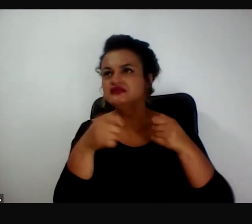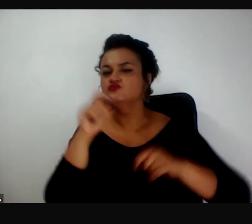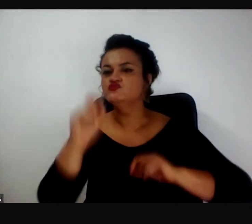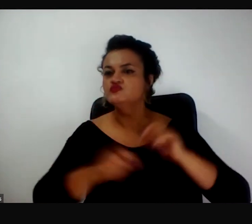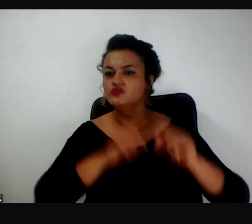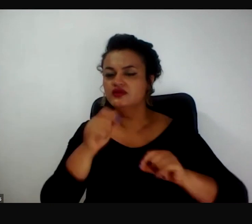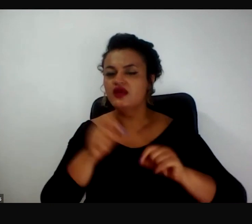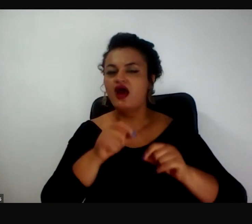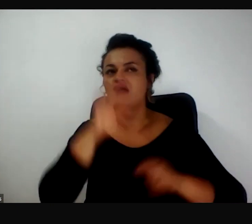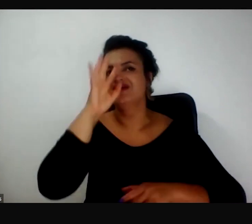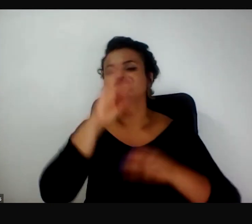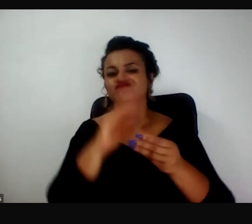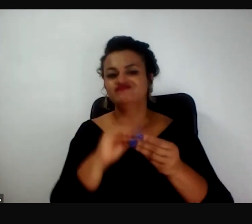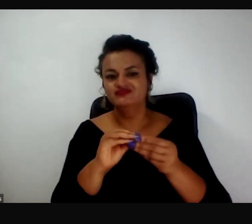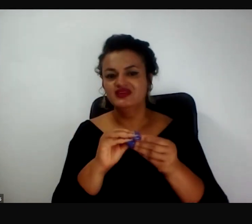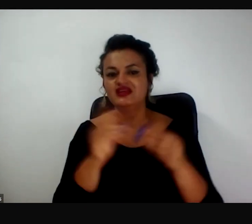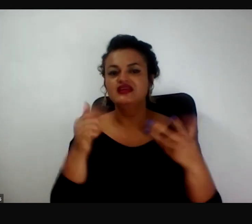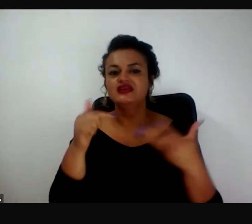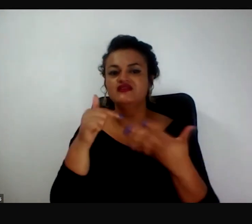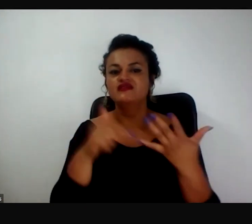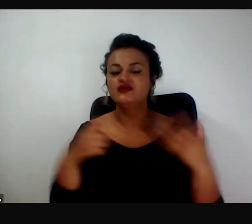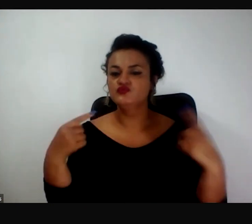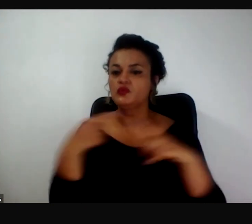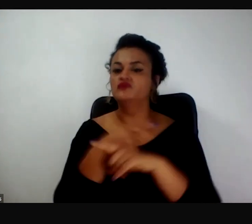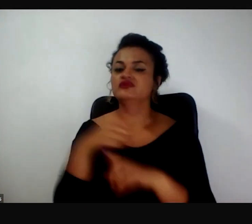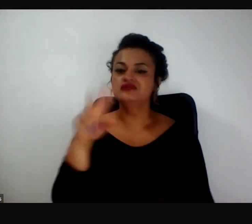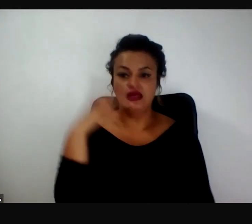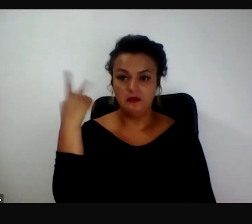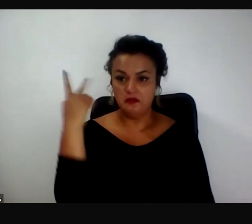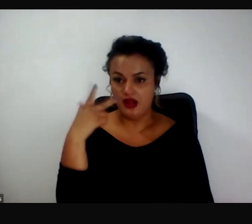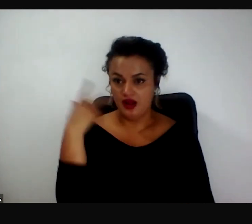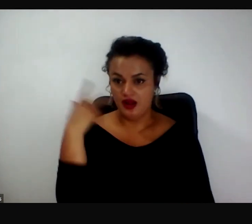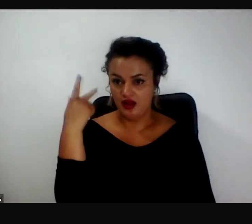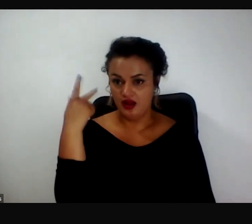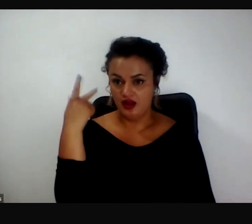ser convalidados pelo Parlamento e